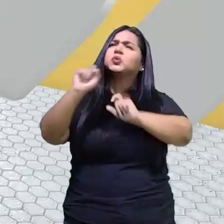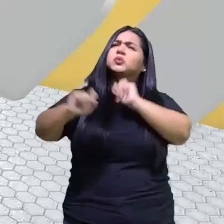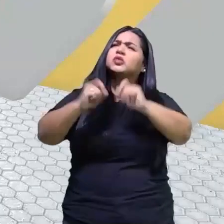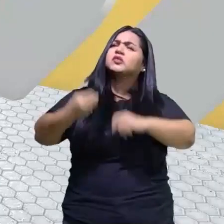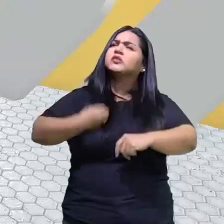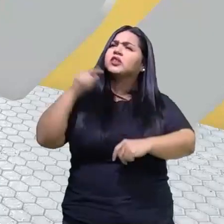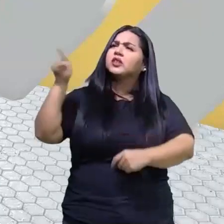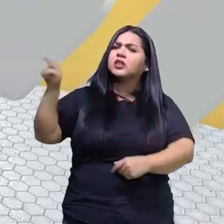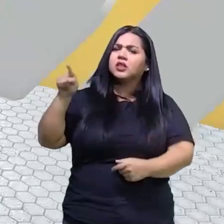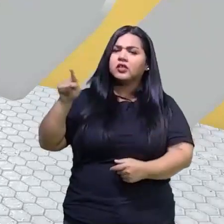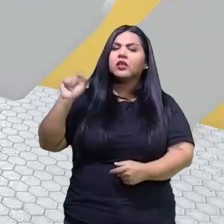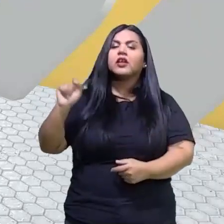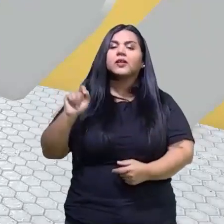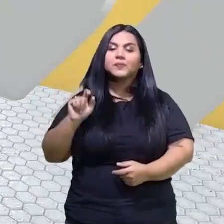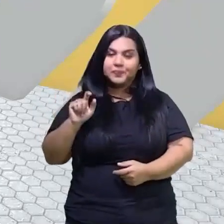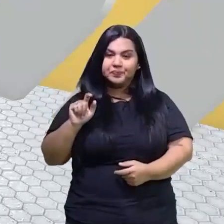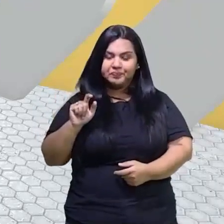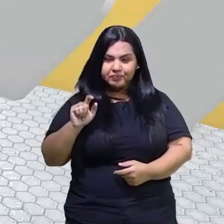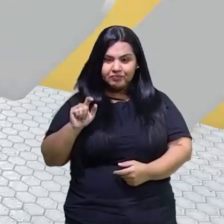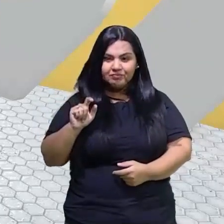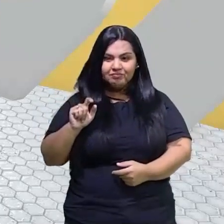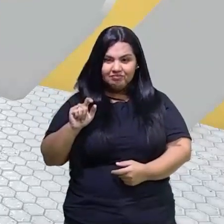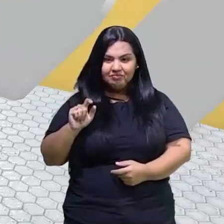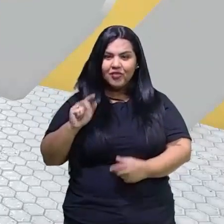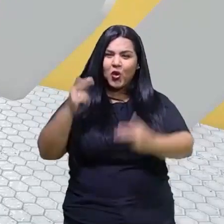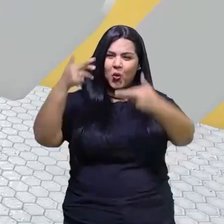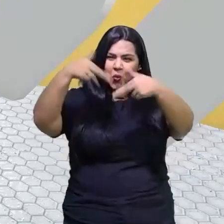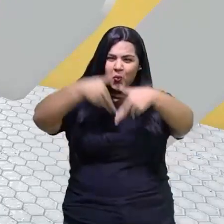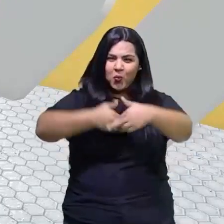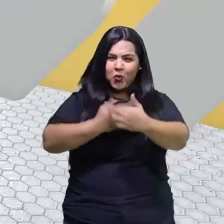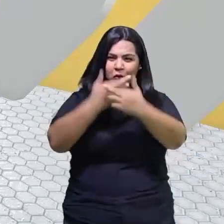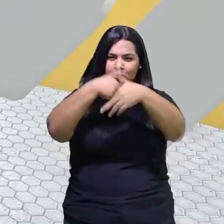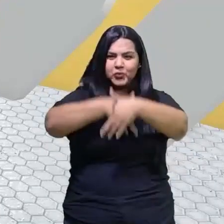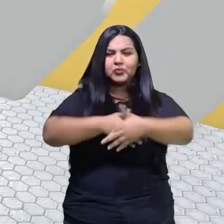grande Gilberto Mestrinho. Enfim, é isso.